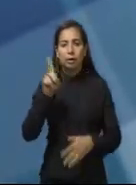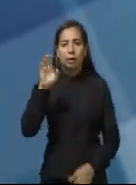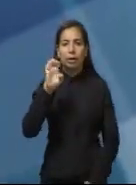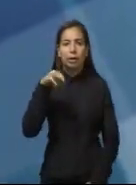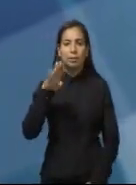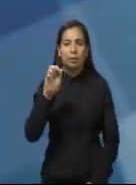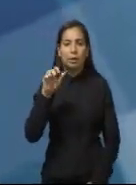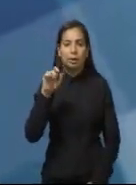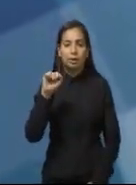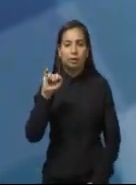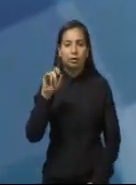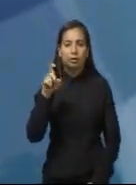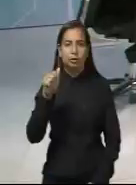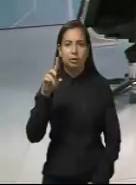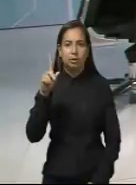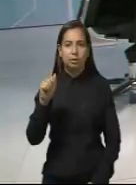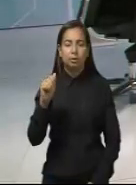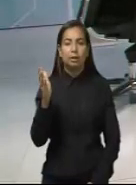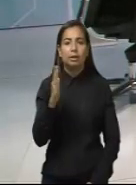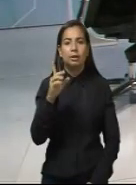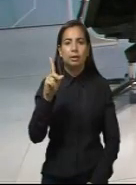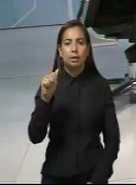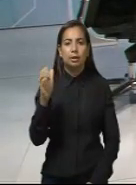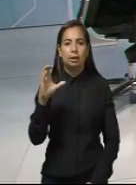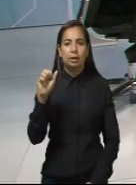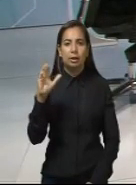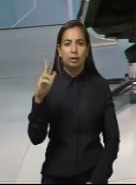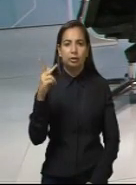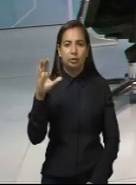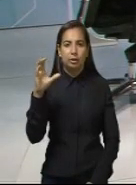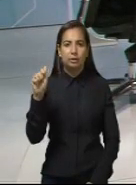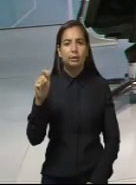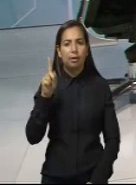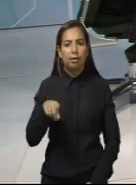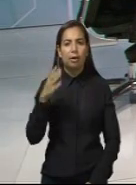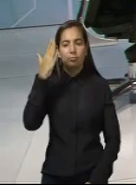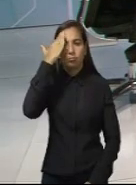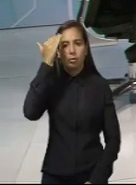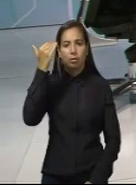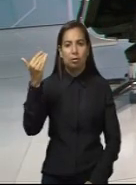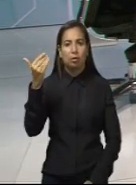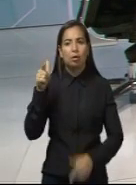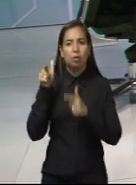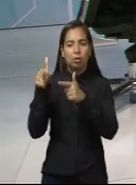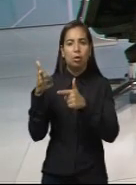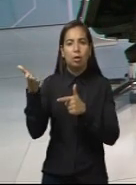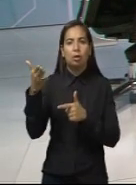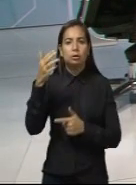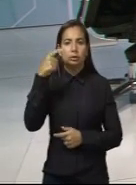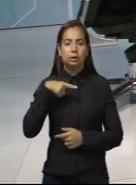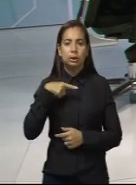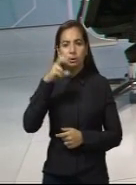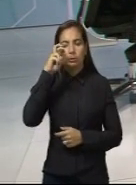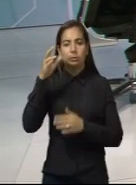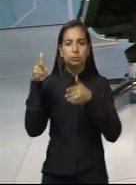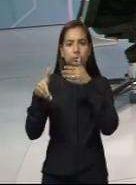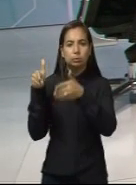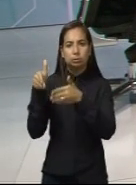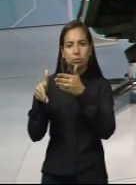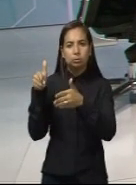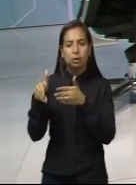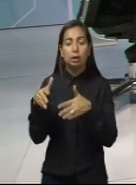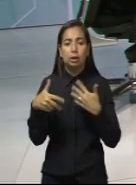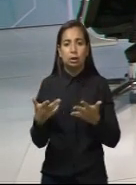Cachaça, hoje um ponto de referência de encontro de intelectuais aqui no estado do Ceará. Esse trabalho